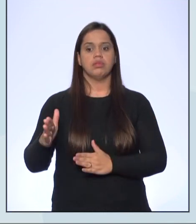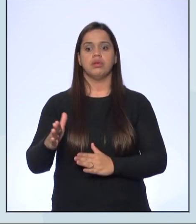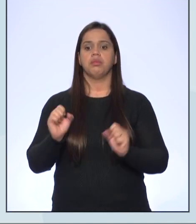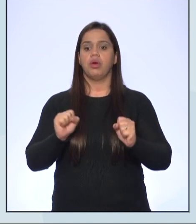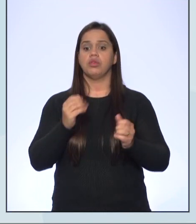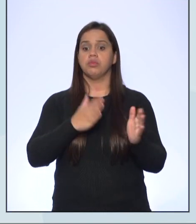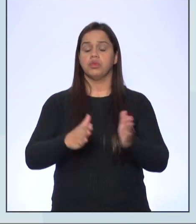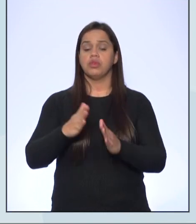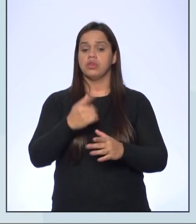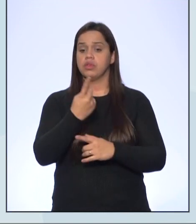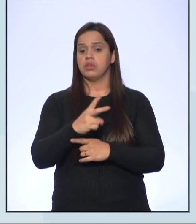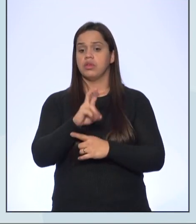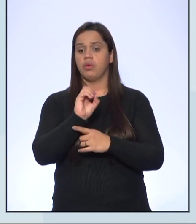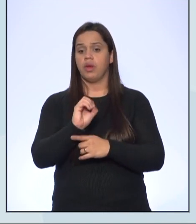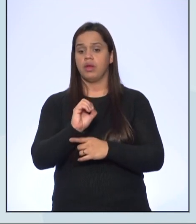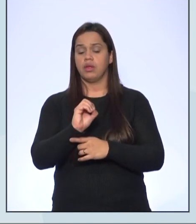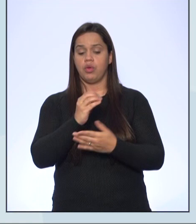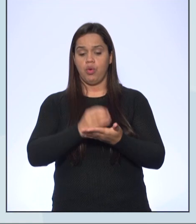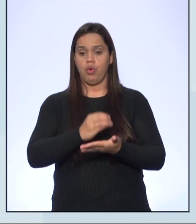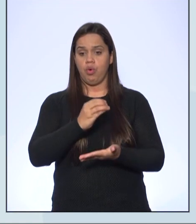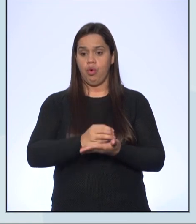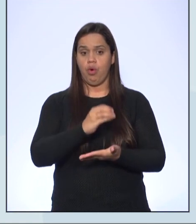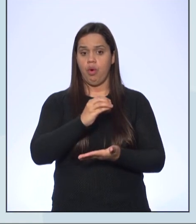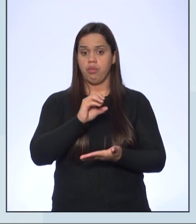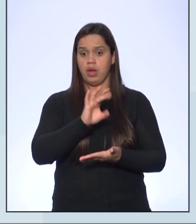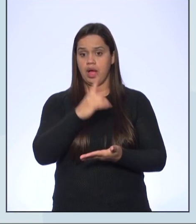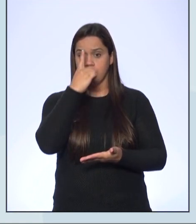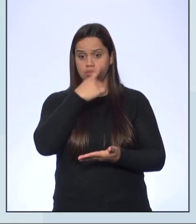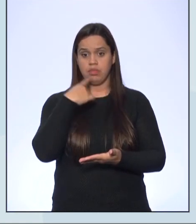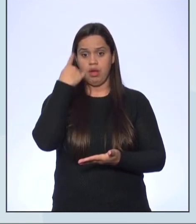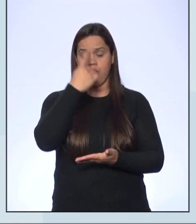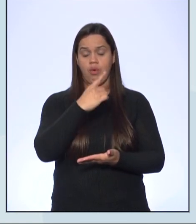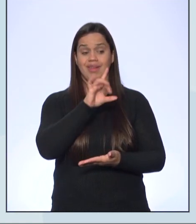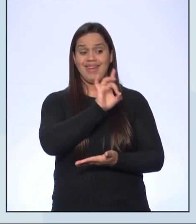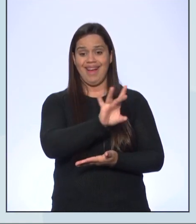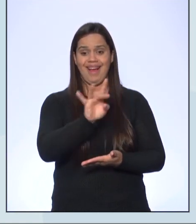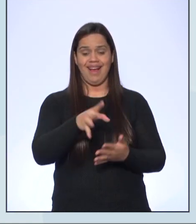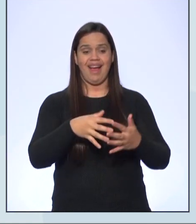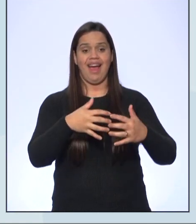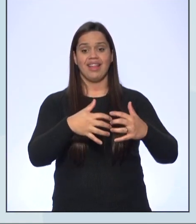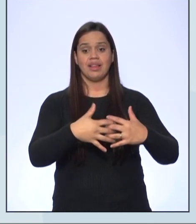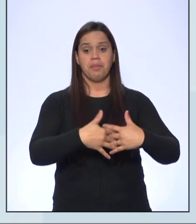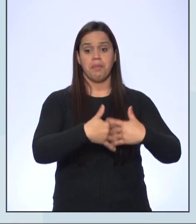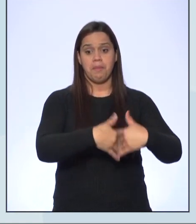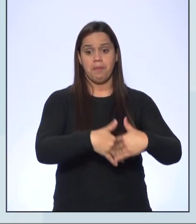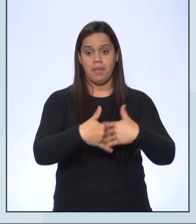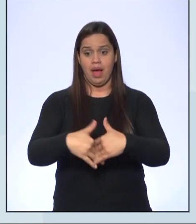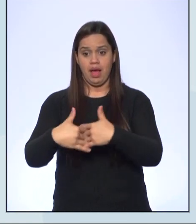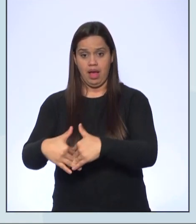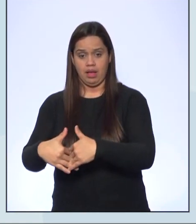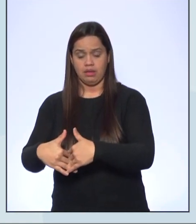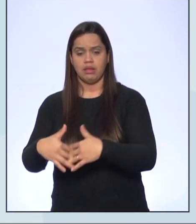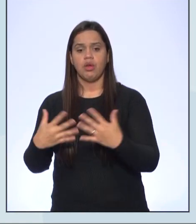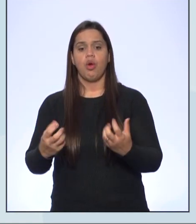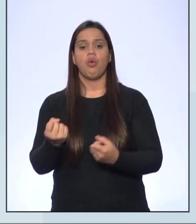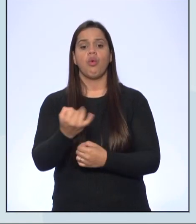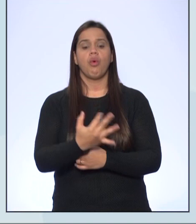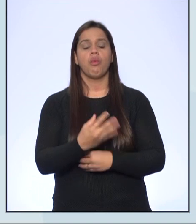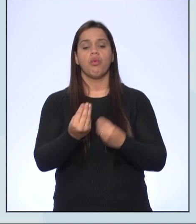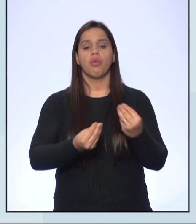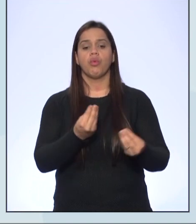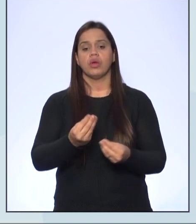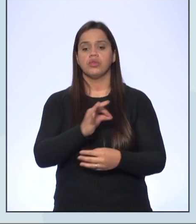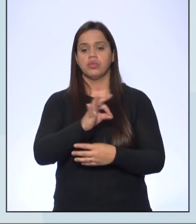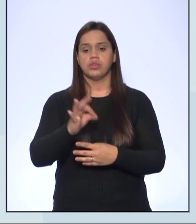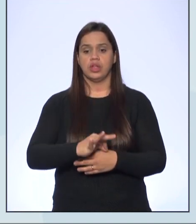150 copos por hora em cada máquina. Quantos por cento dessa produção, né, que cada máquina faz? Então, eu